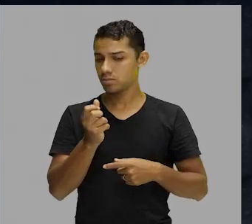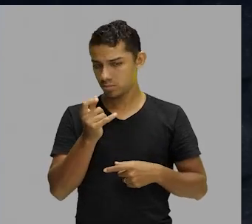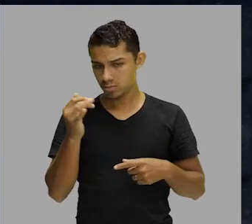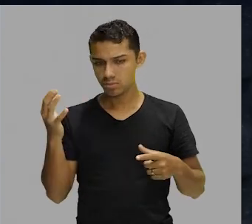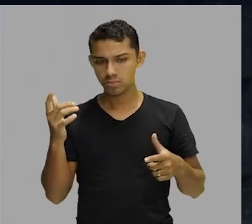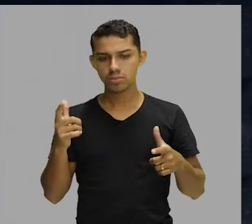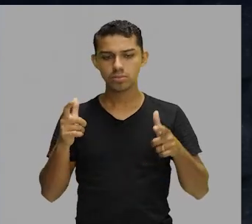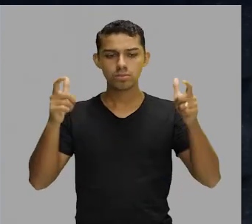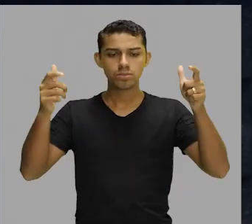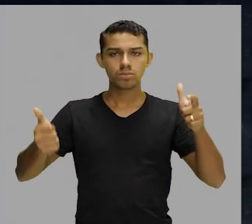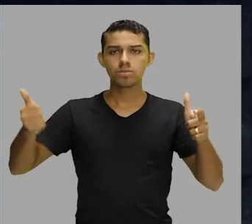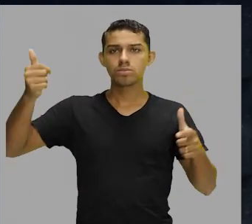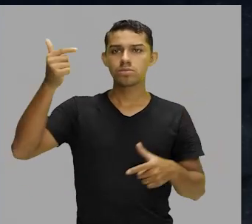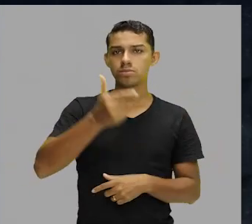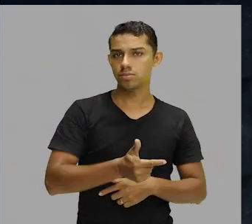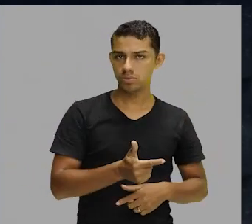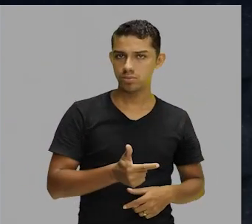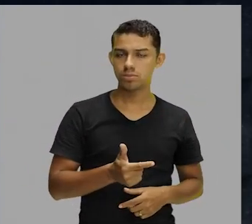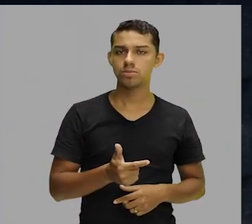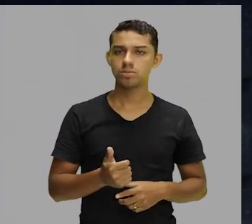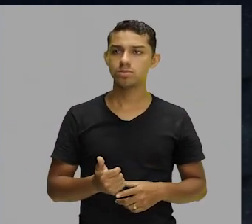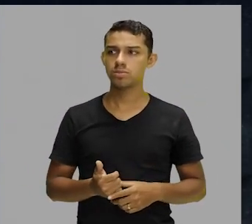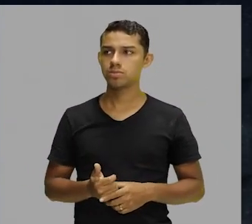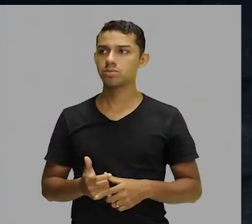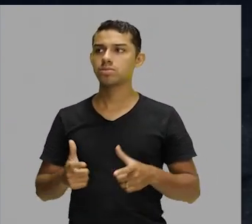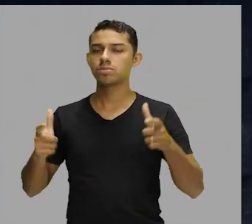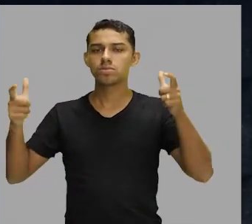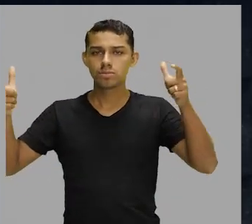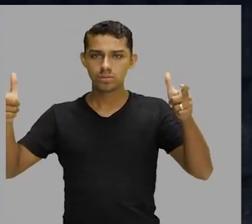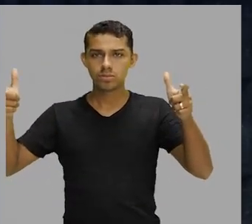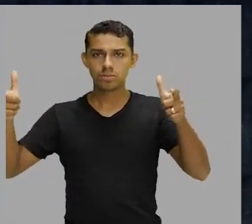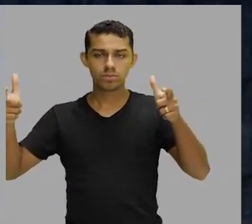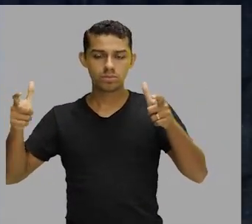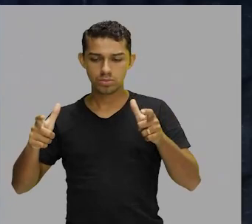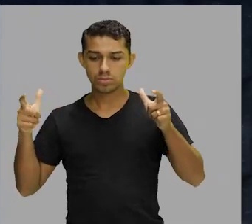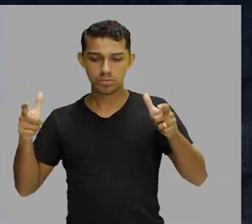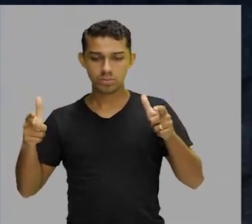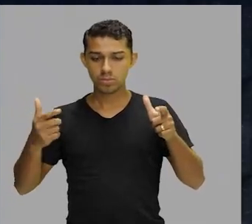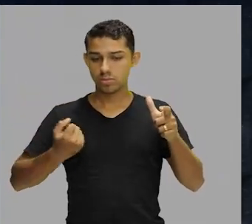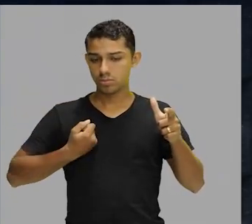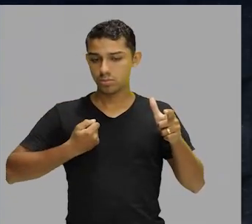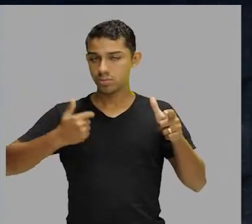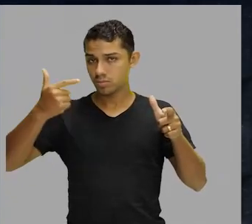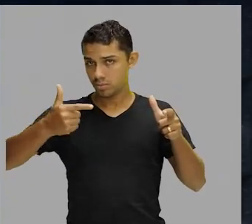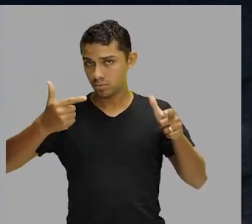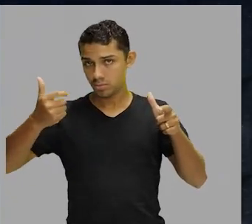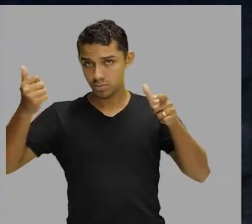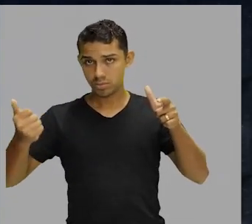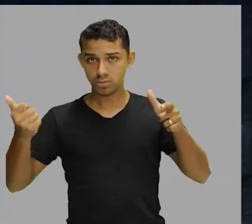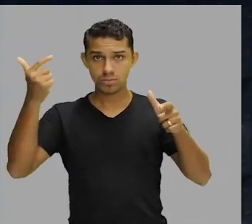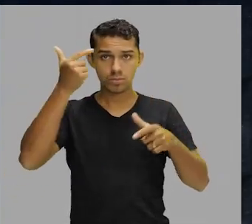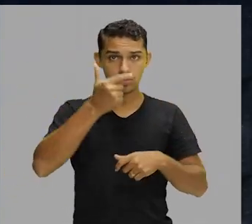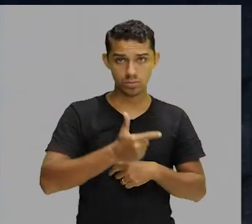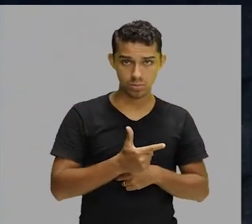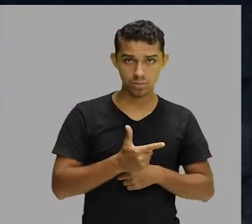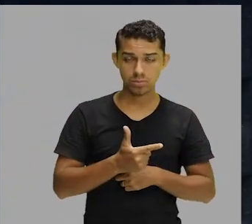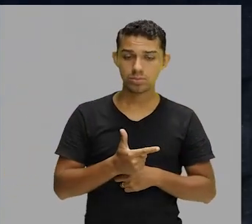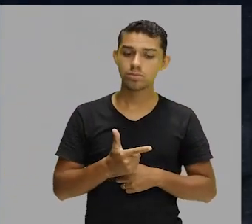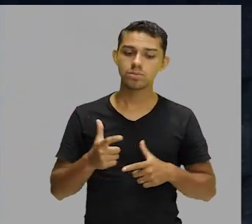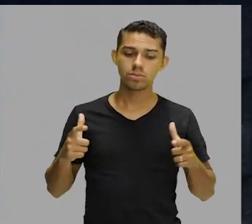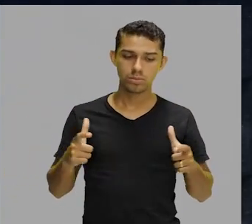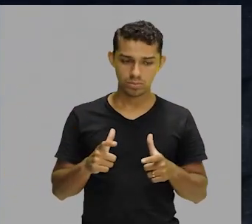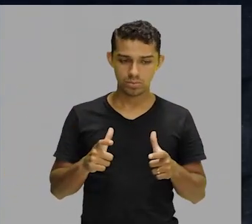do que a primeira quantidade, né? A quantidade de larvas, que está representada pelo número 2, está